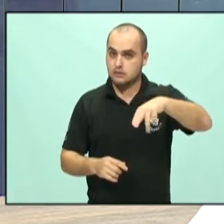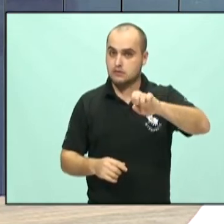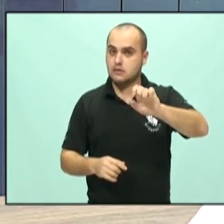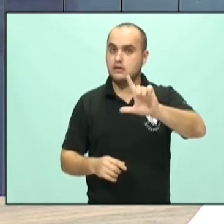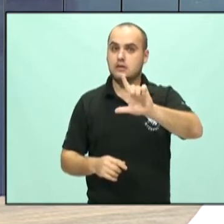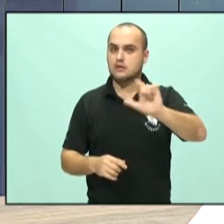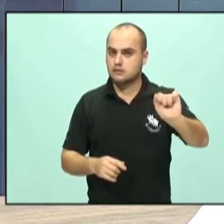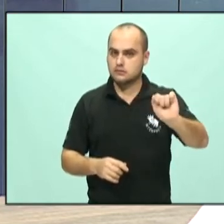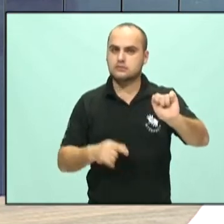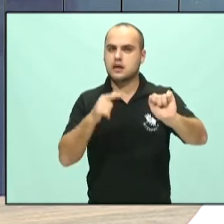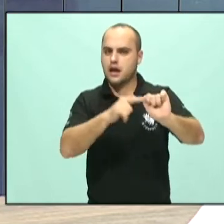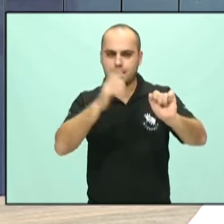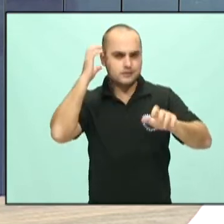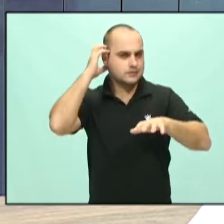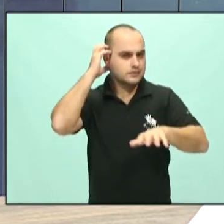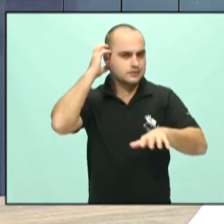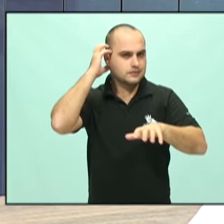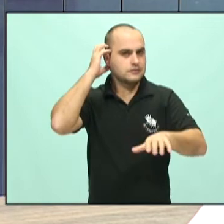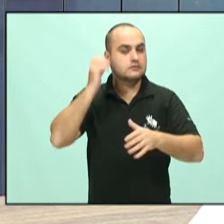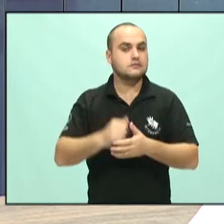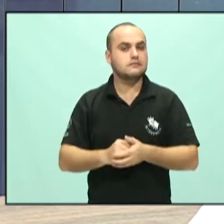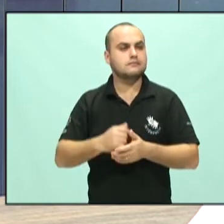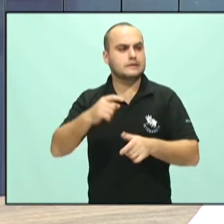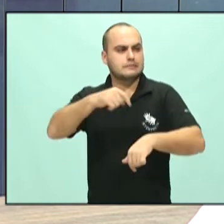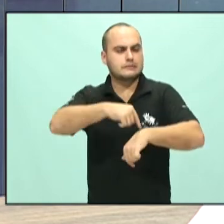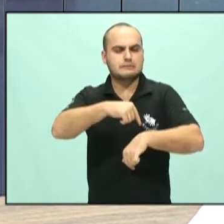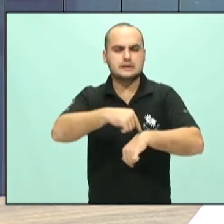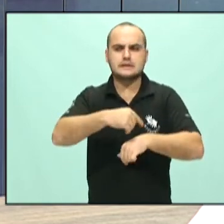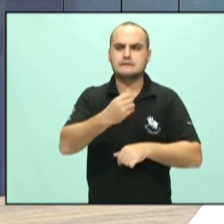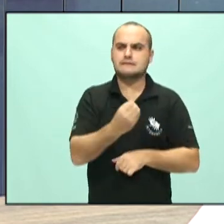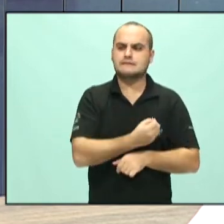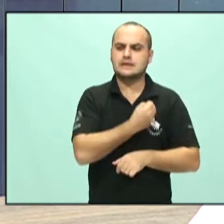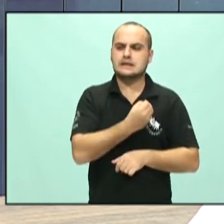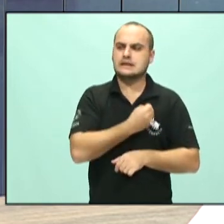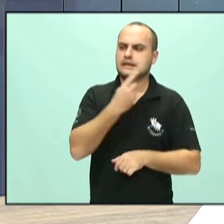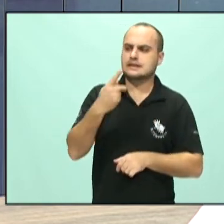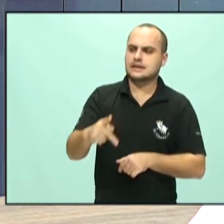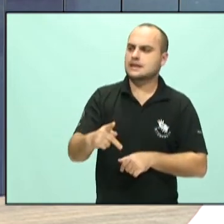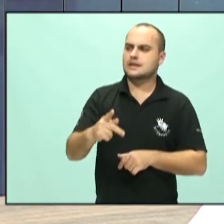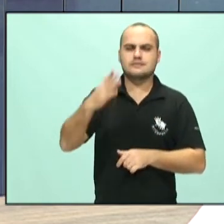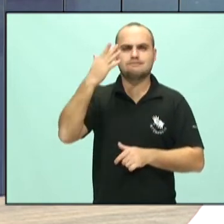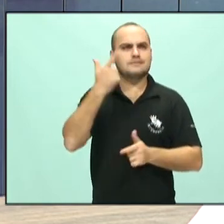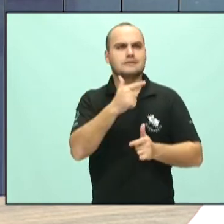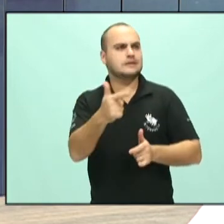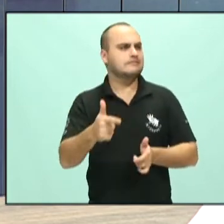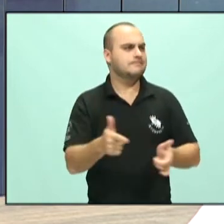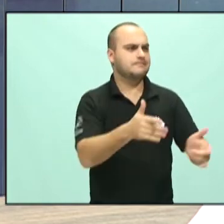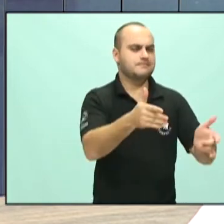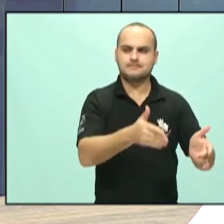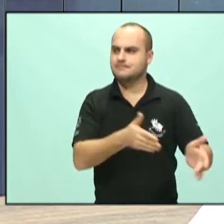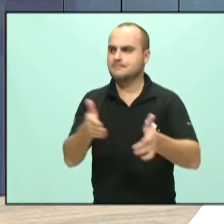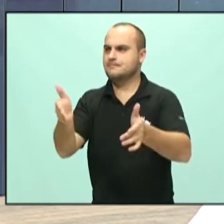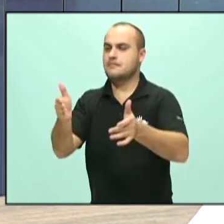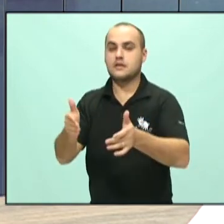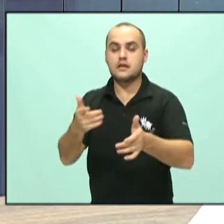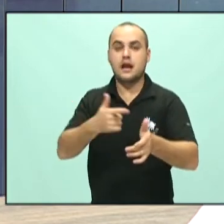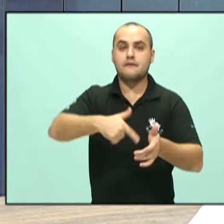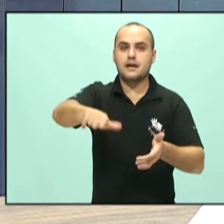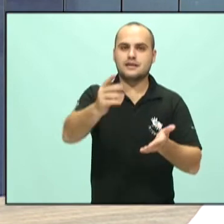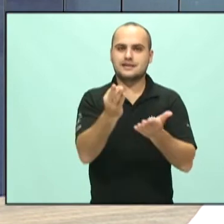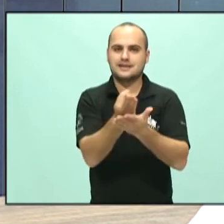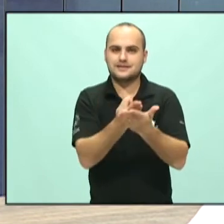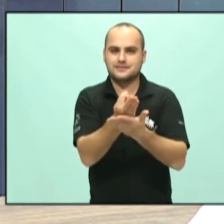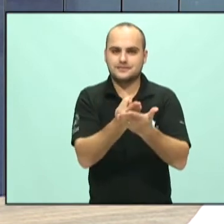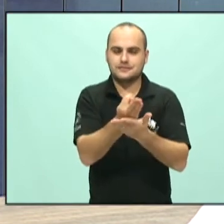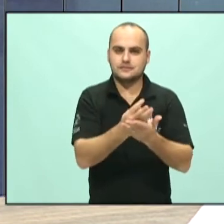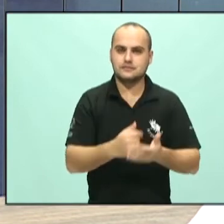DJ, que está numa fase desnorteada da vida, e que ela vai em busca de outra alternativa de terapia. Ela faz